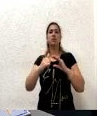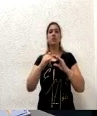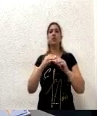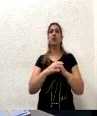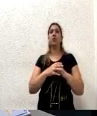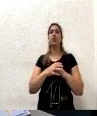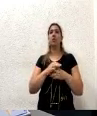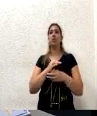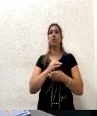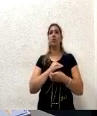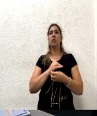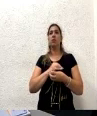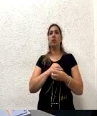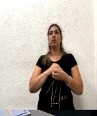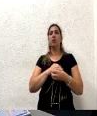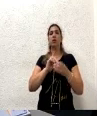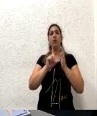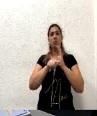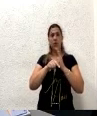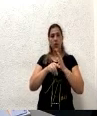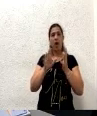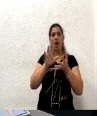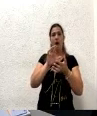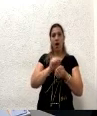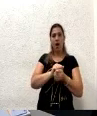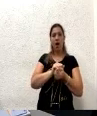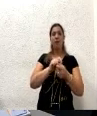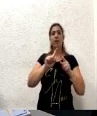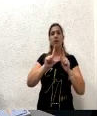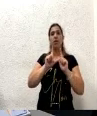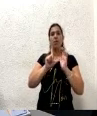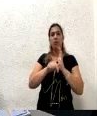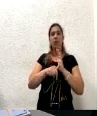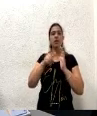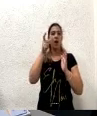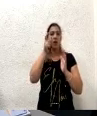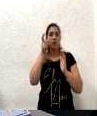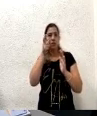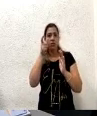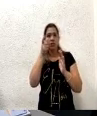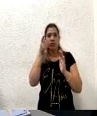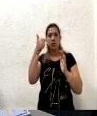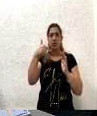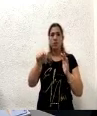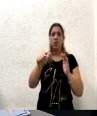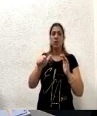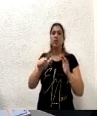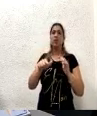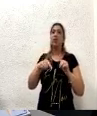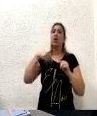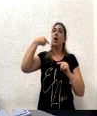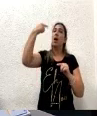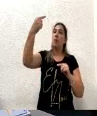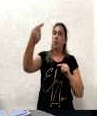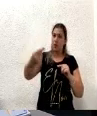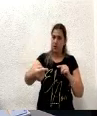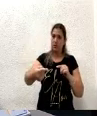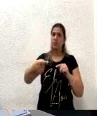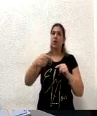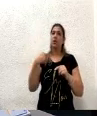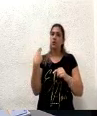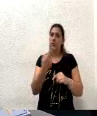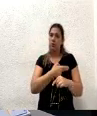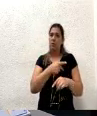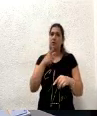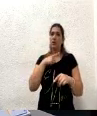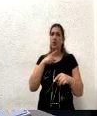que depois acho que fica gravado, o pessoal pode entrar e assistir, mas que nas próximas a gente tenha, desde o início da